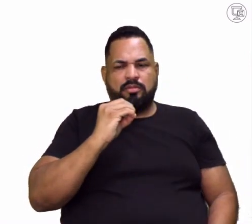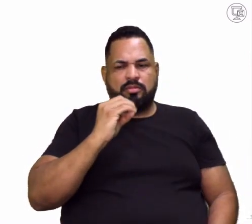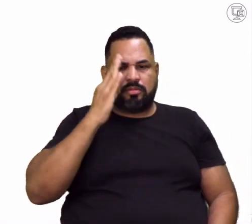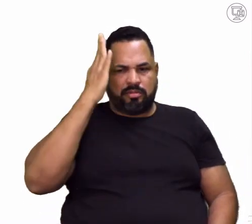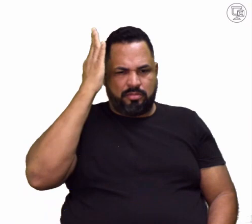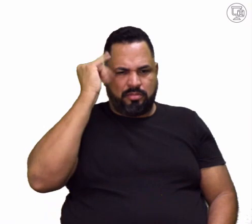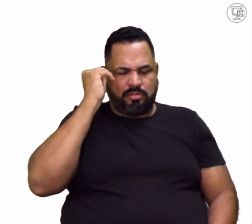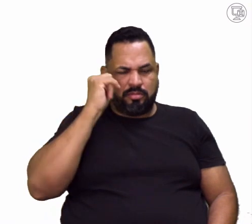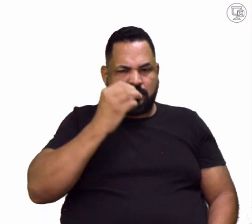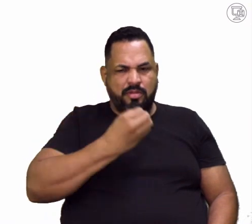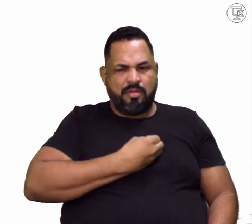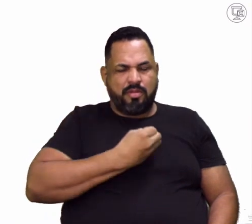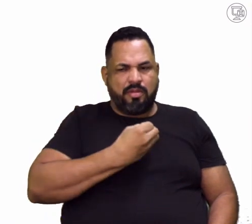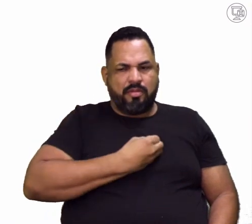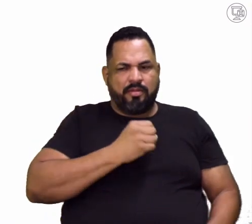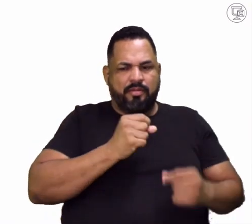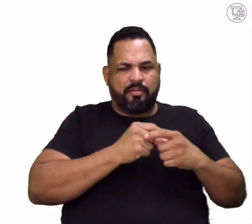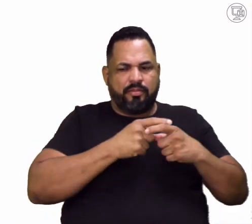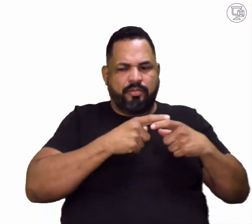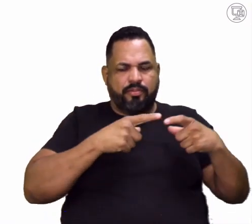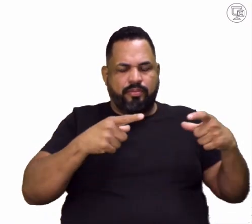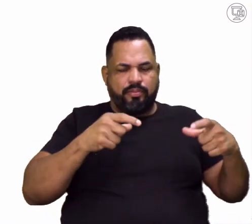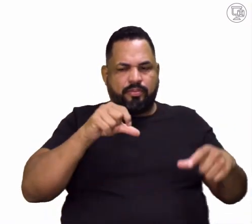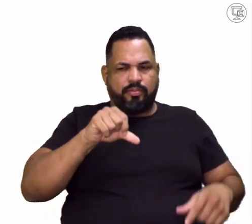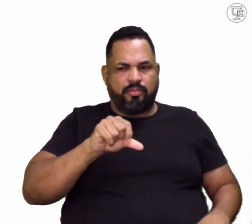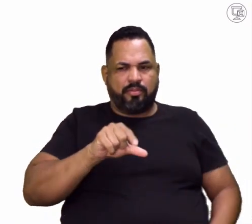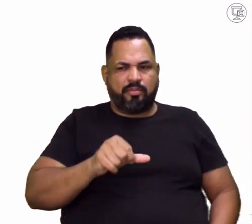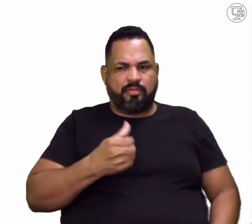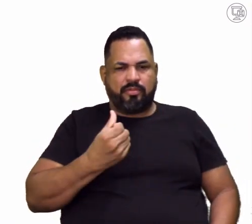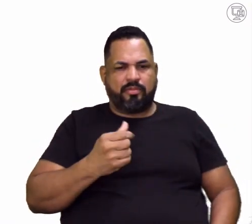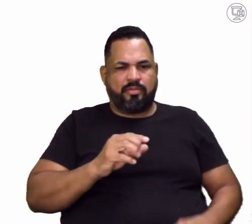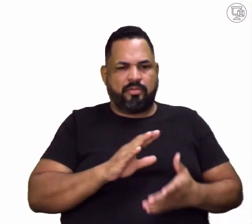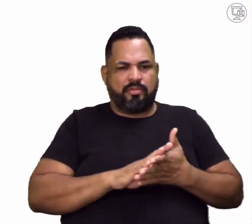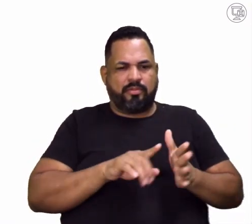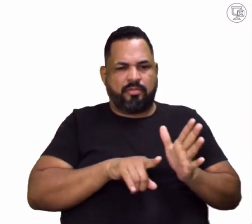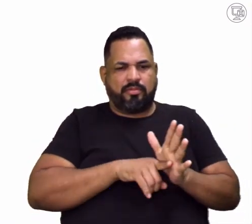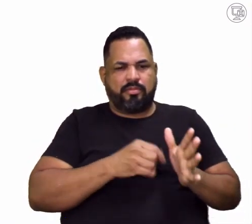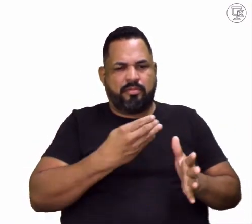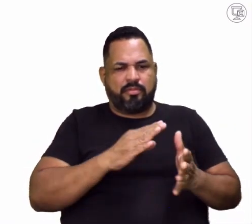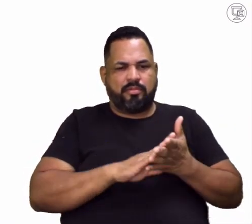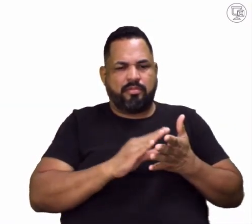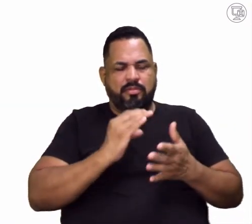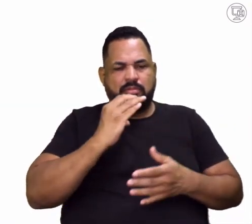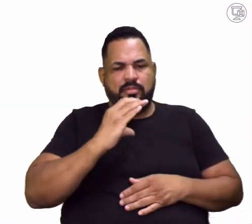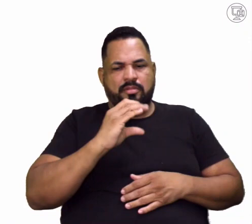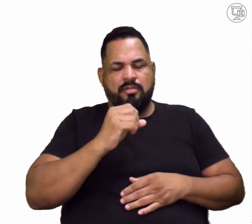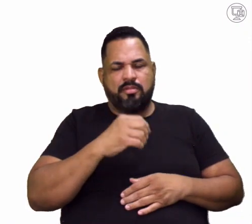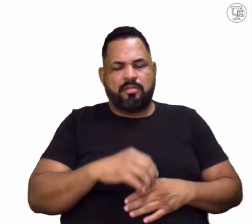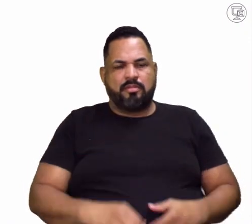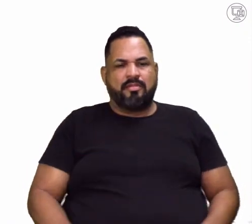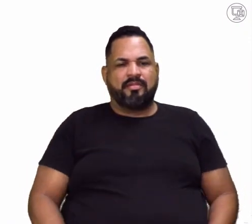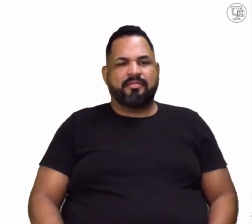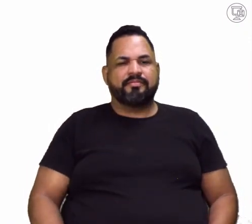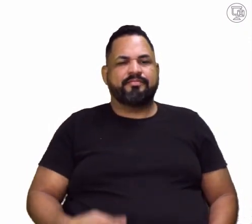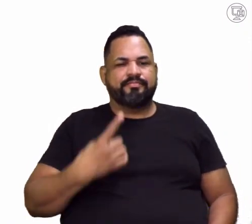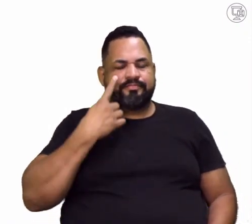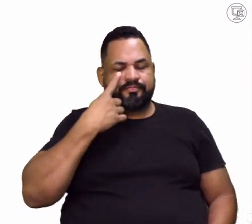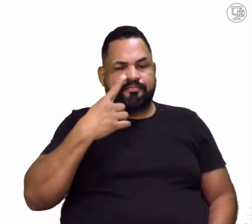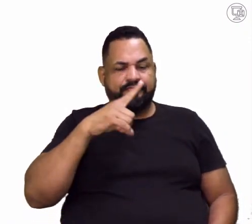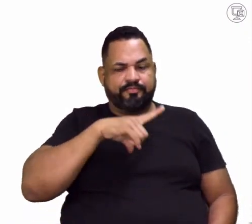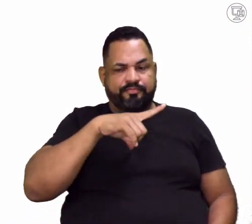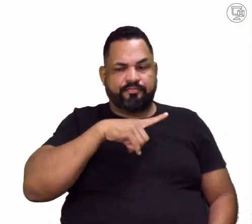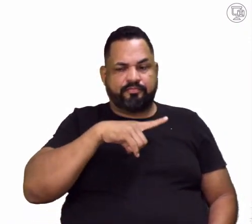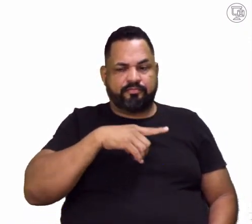sabendo que o coeficiente 9,6,10 a menos 4 então vamos lá olha bem